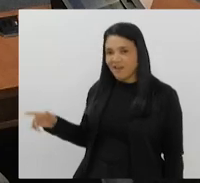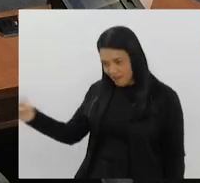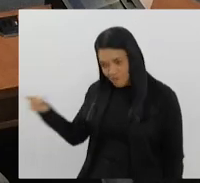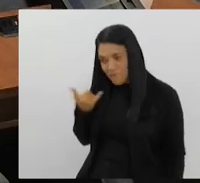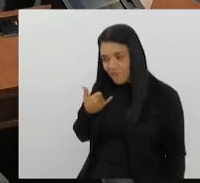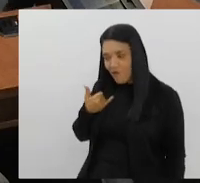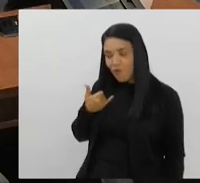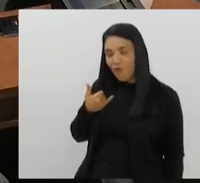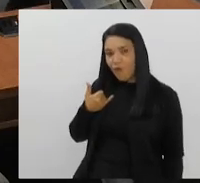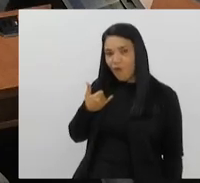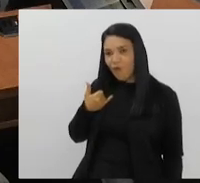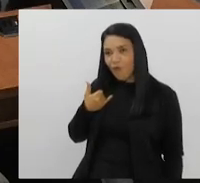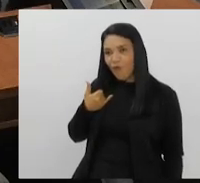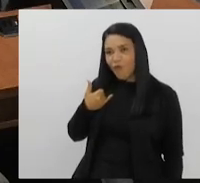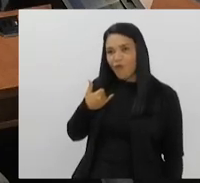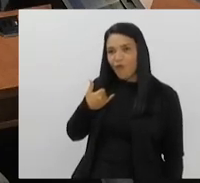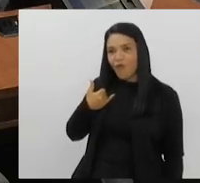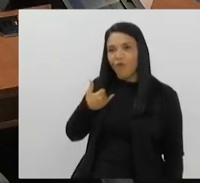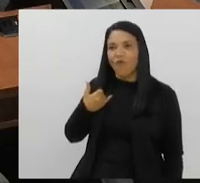Ele cantou aqui pra mim, ó.